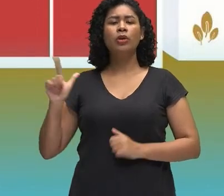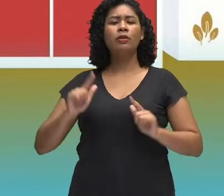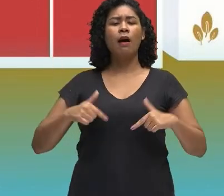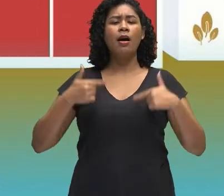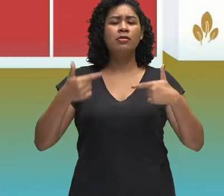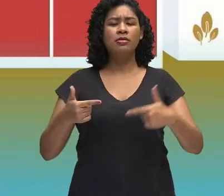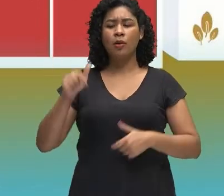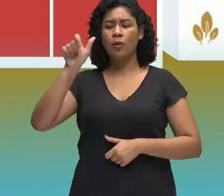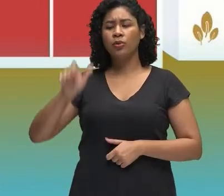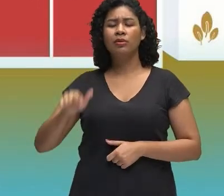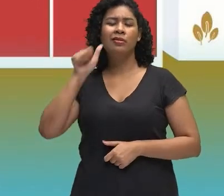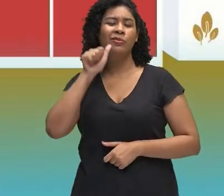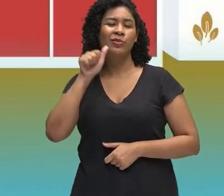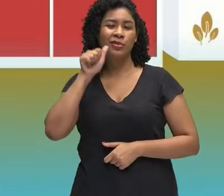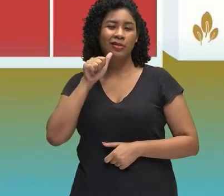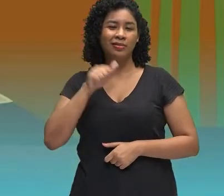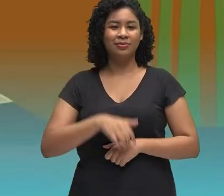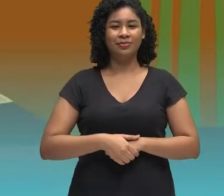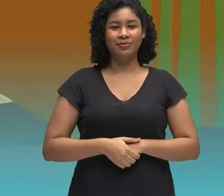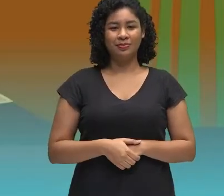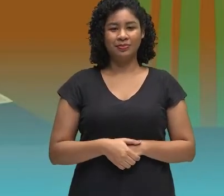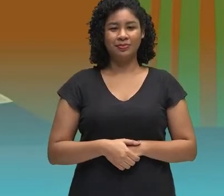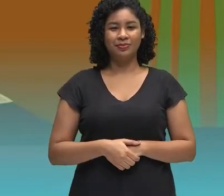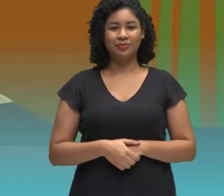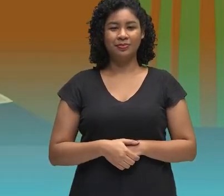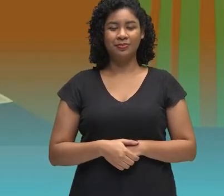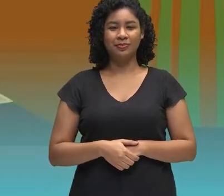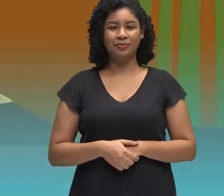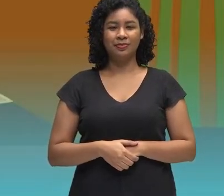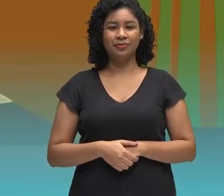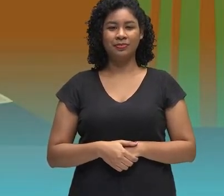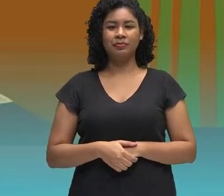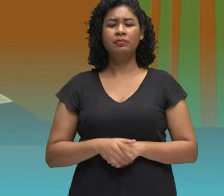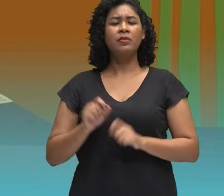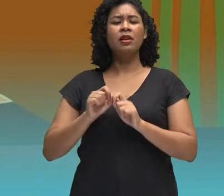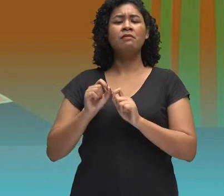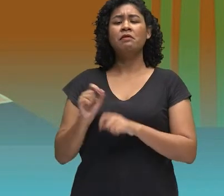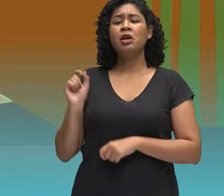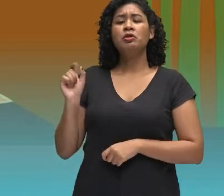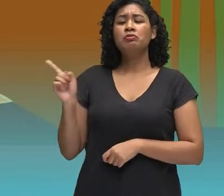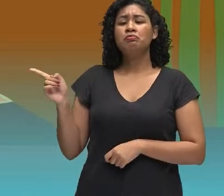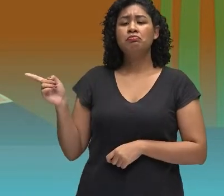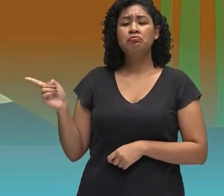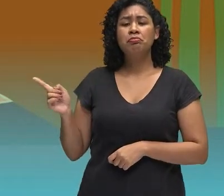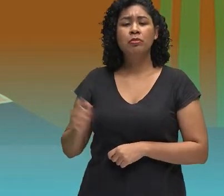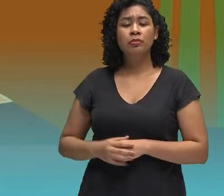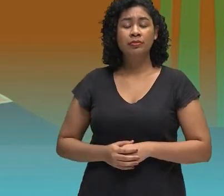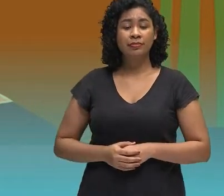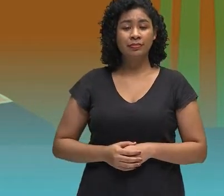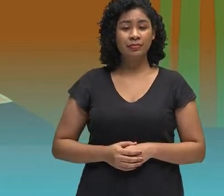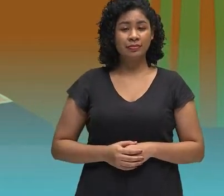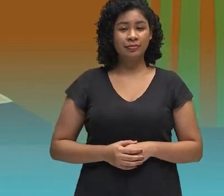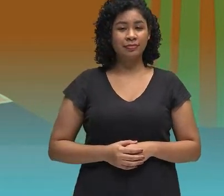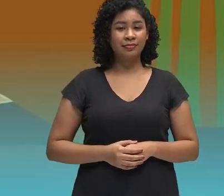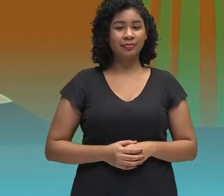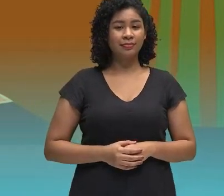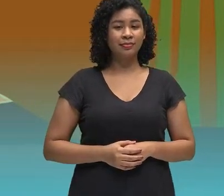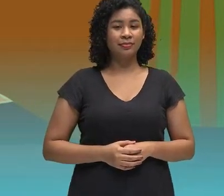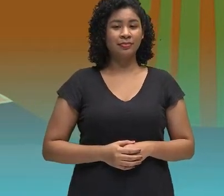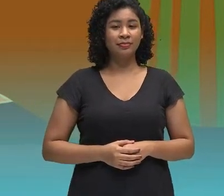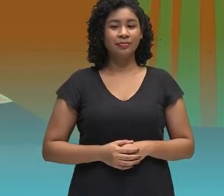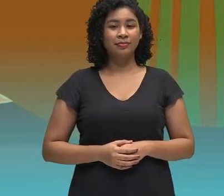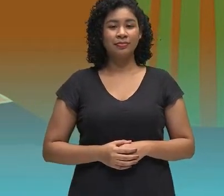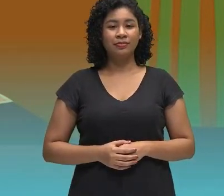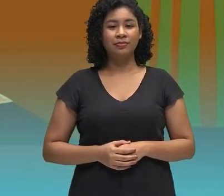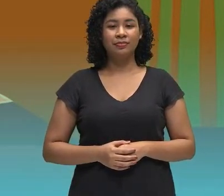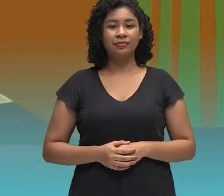no final de semana passado. O que ela fez então depois? Then I had a delicious